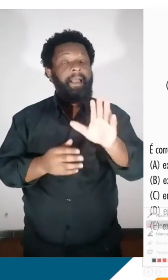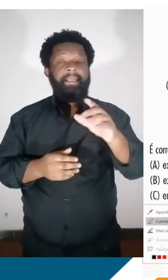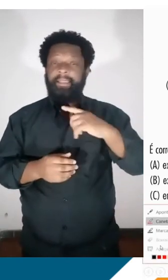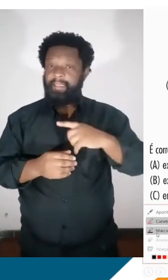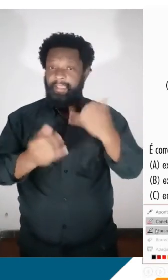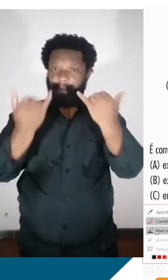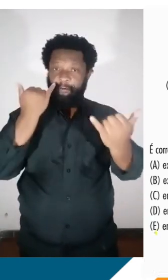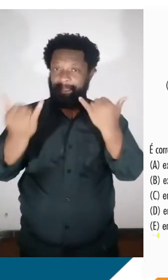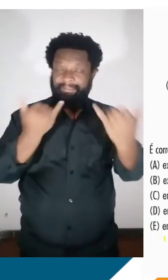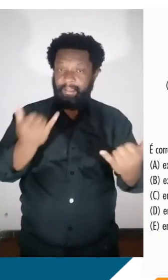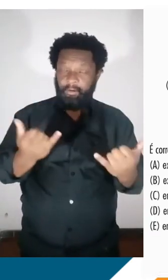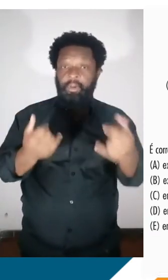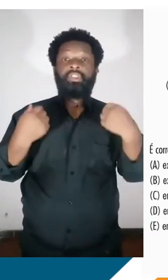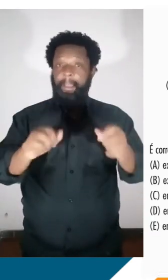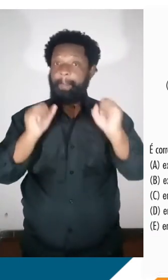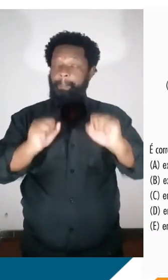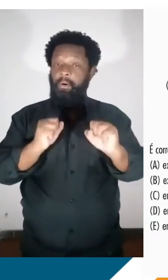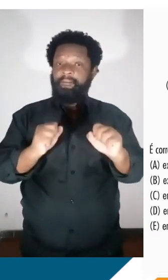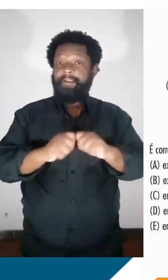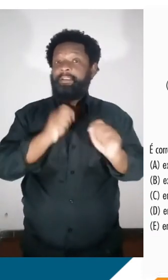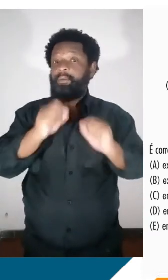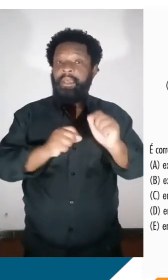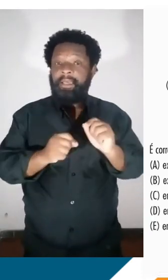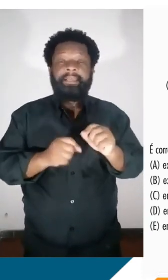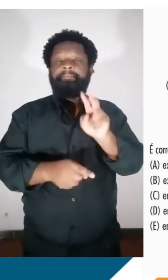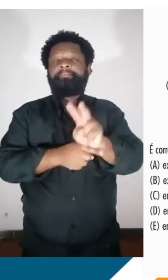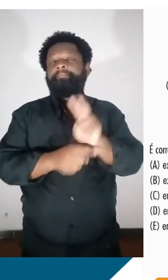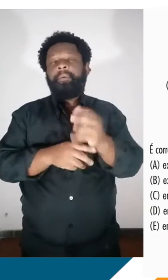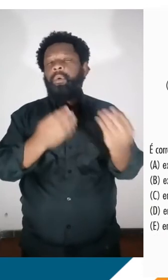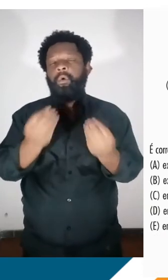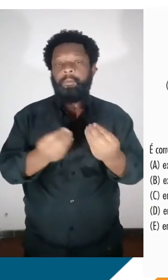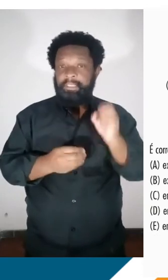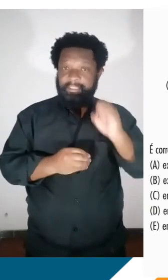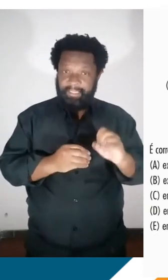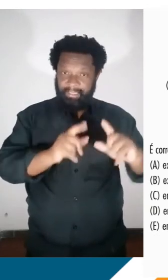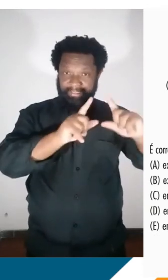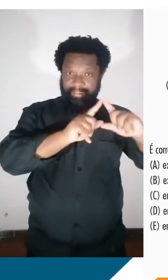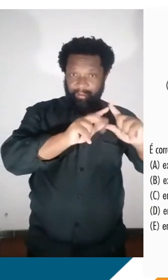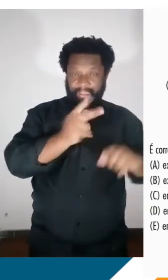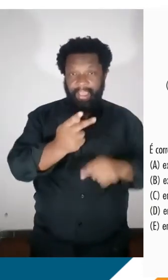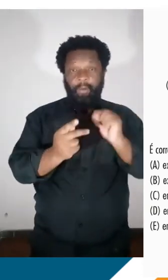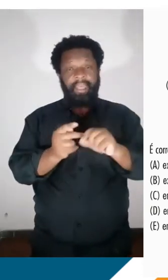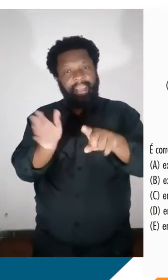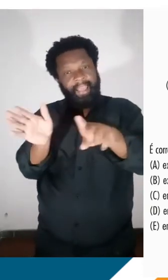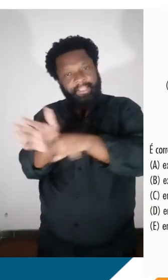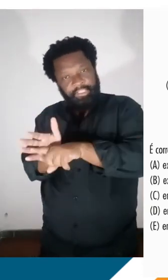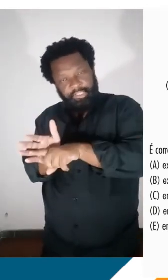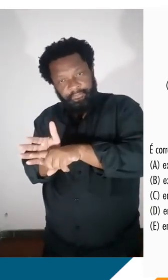essa informação aqui, a gente já pode verificar o quê? Se o ΔH é negativo,